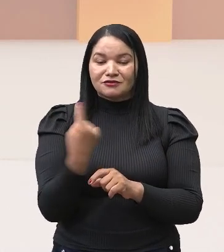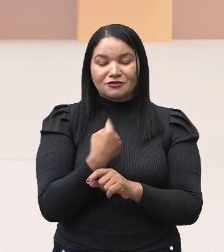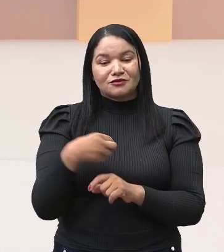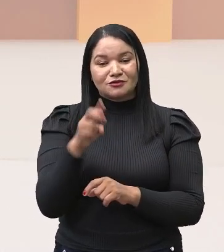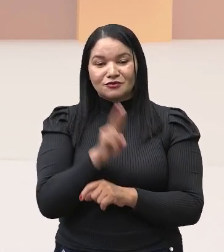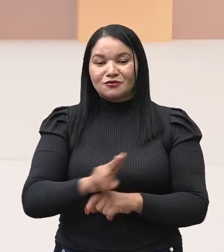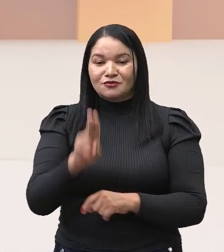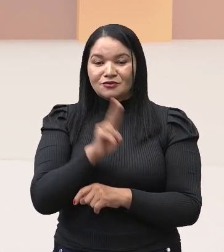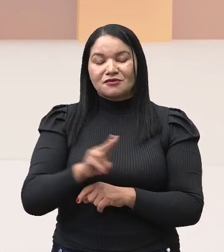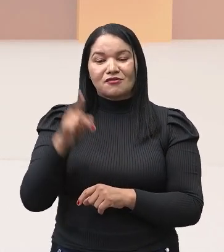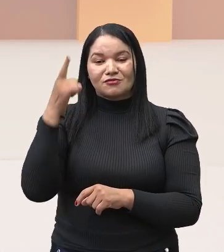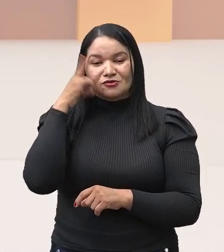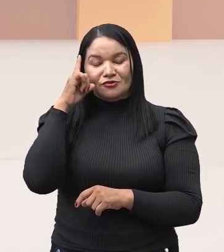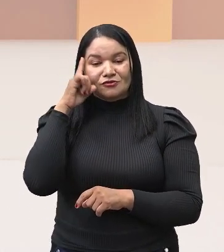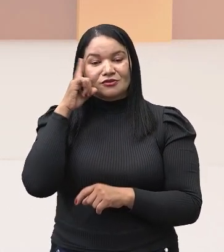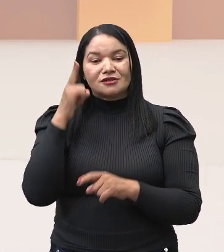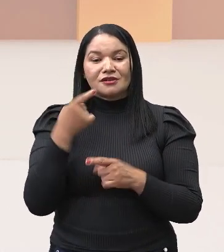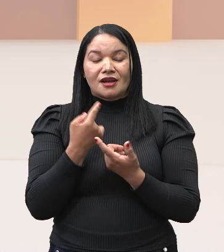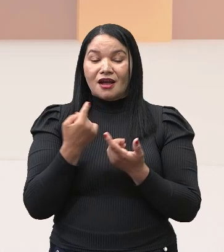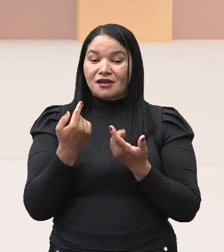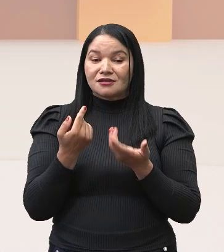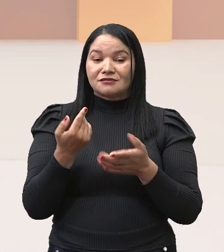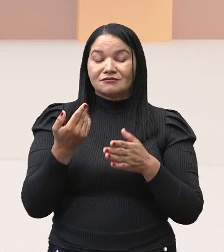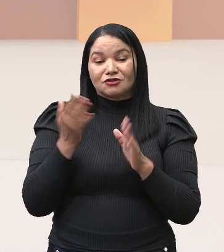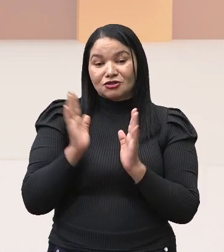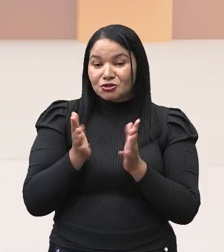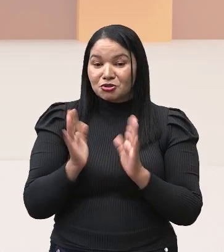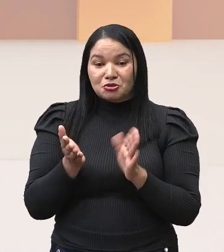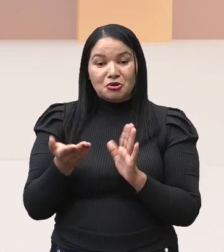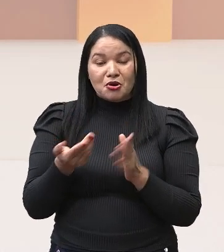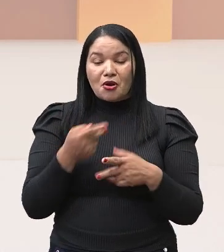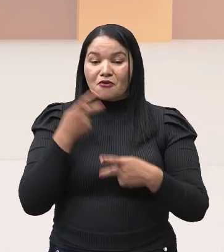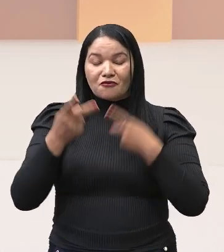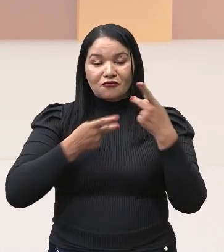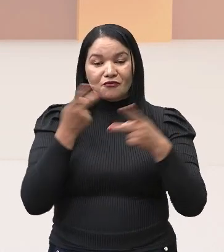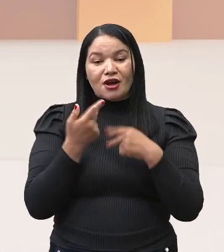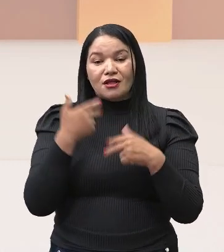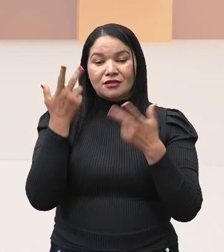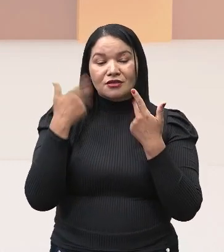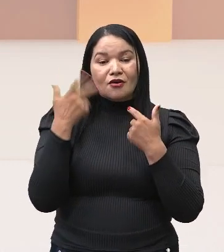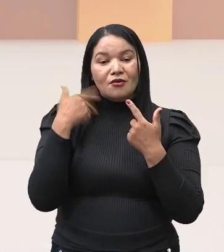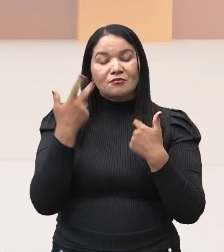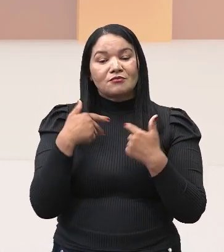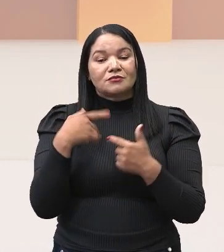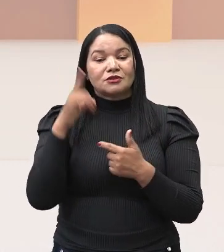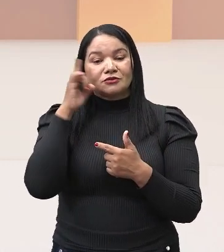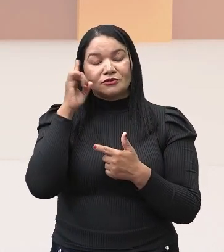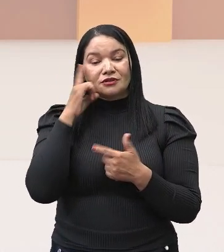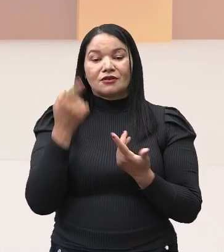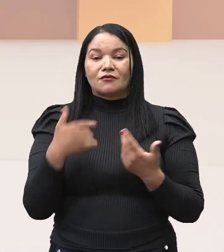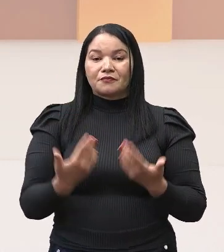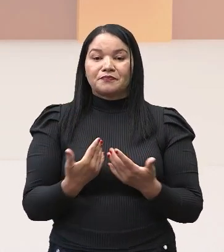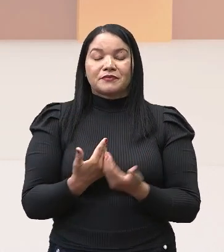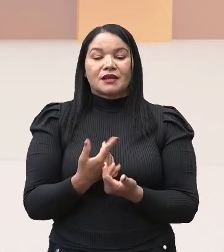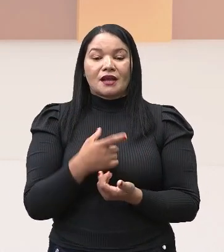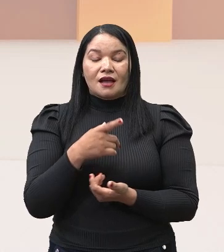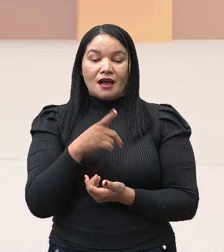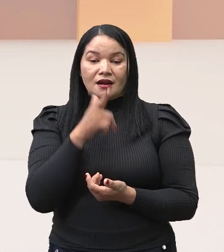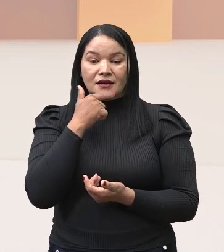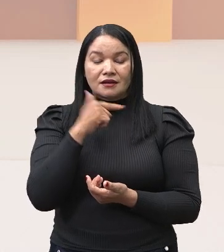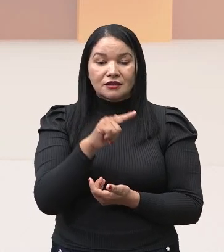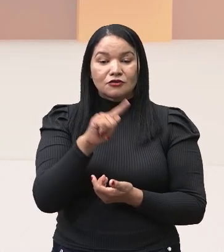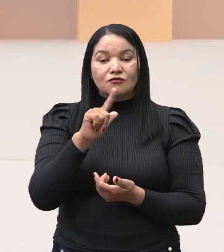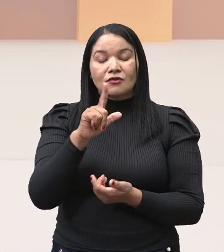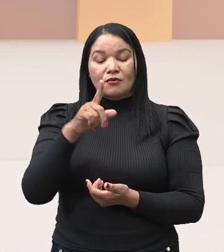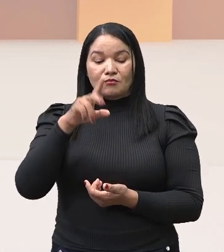no nosso cotidiano, que já fazem parte do nosso dia a dia. Então, a língua portuguesa aqui no Brasil, ela